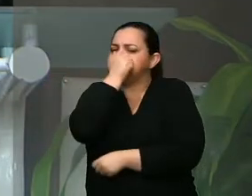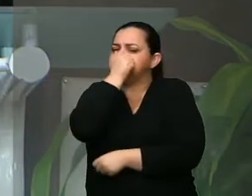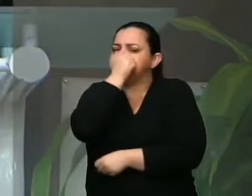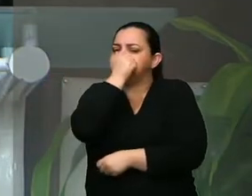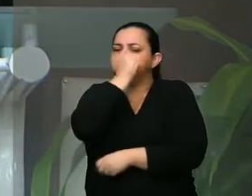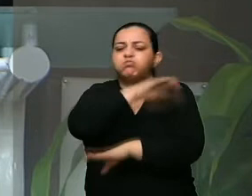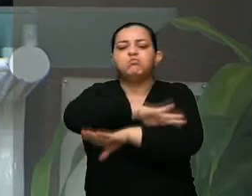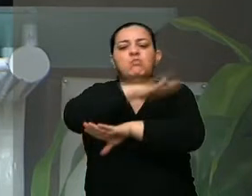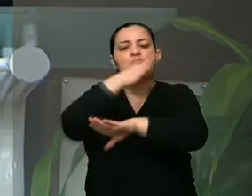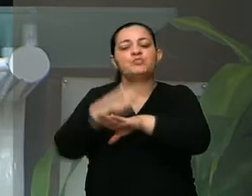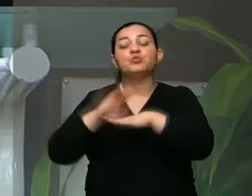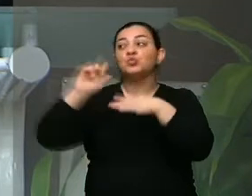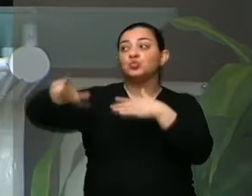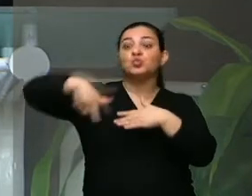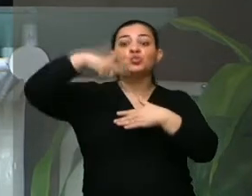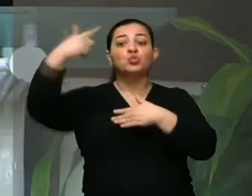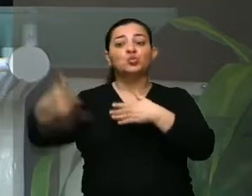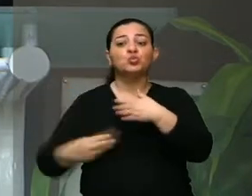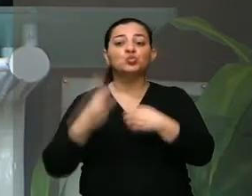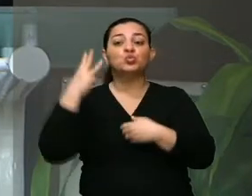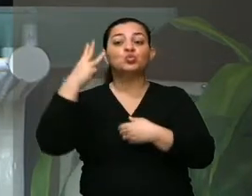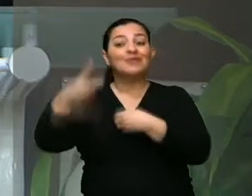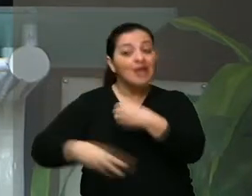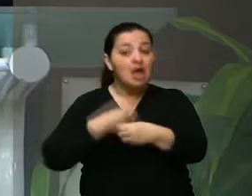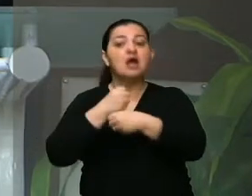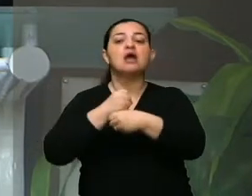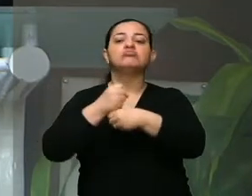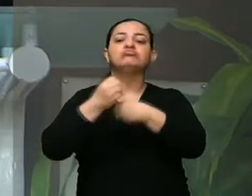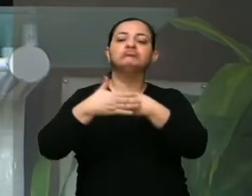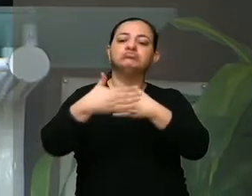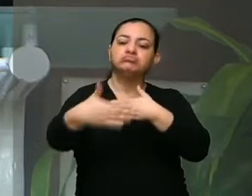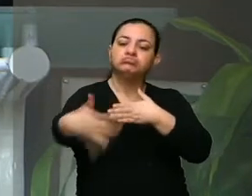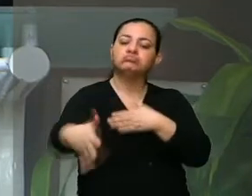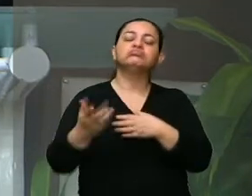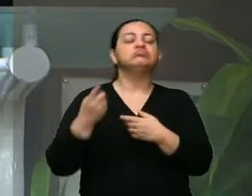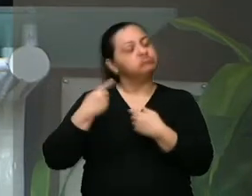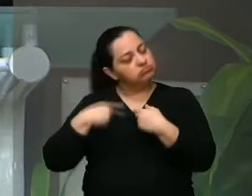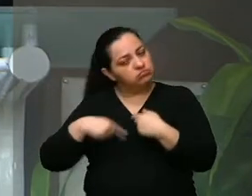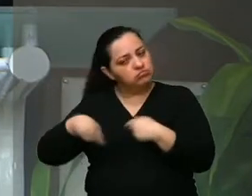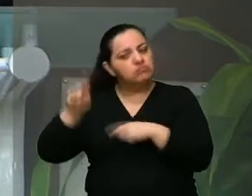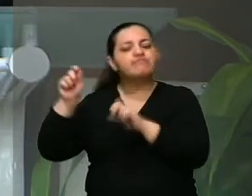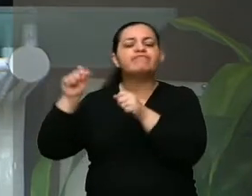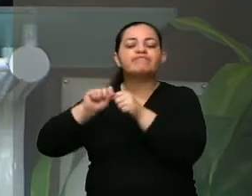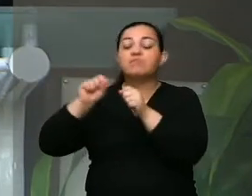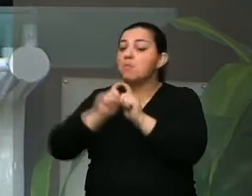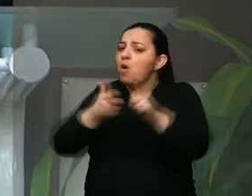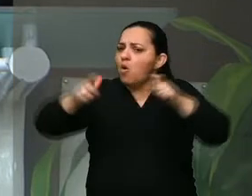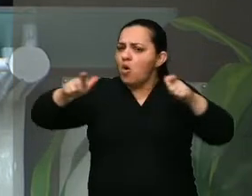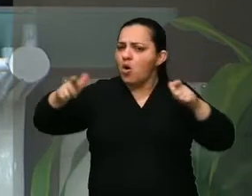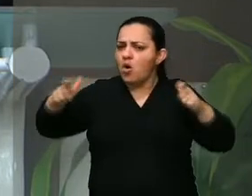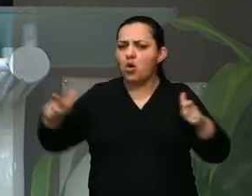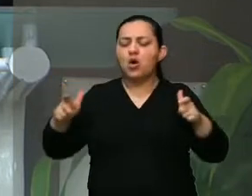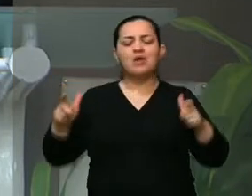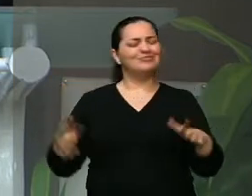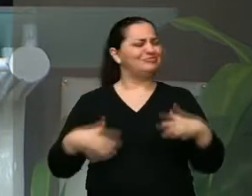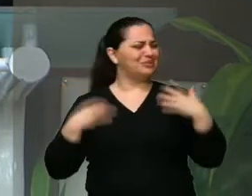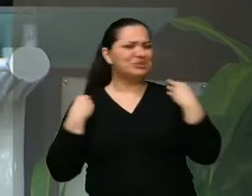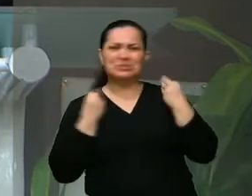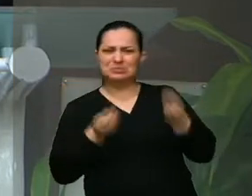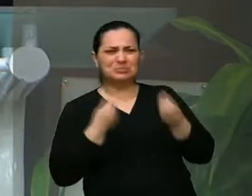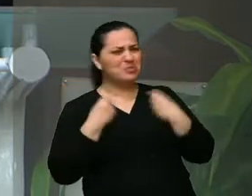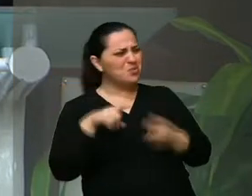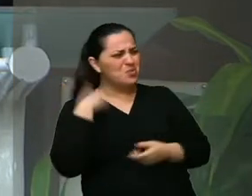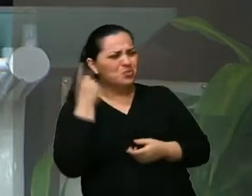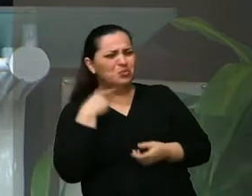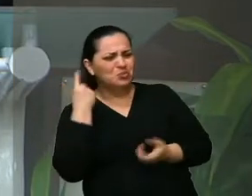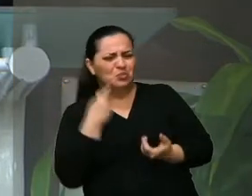próximo ano 3º ano vamos fazer uma coisa ou a plantação mais grande ainda mais josé tá